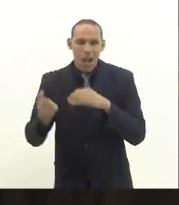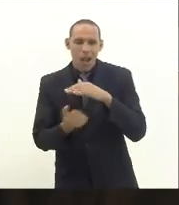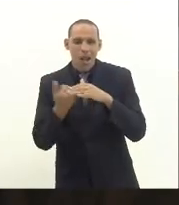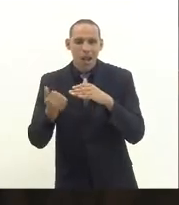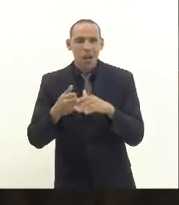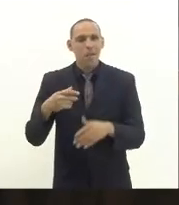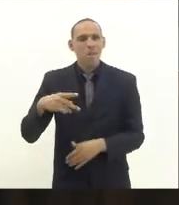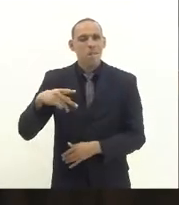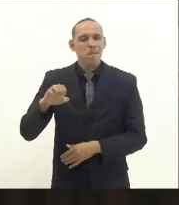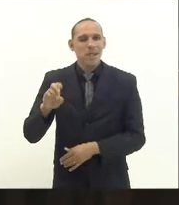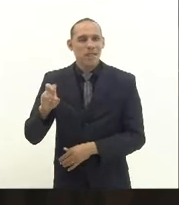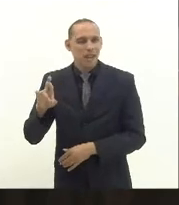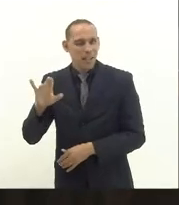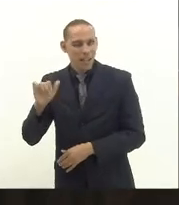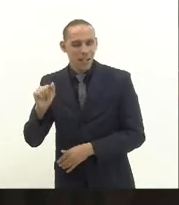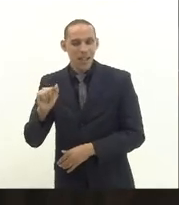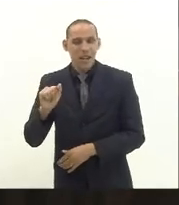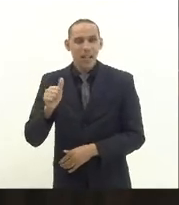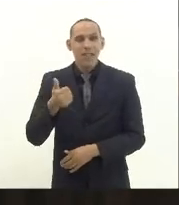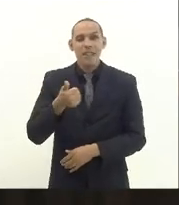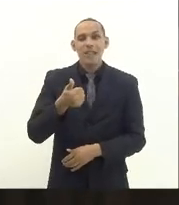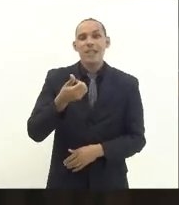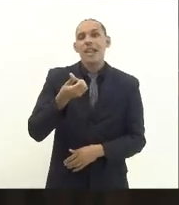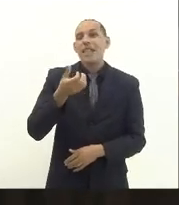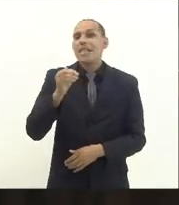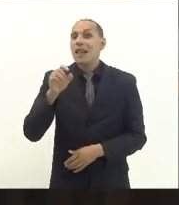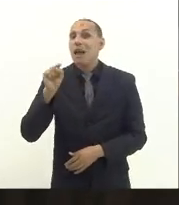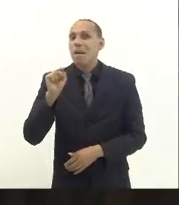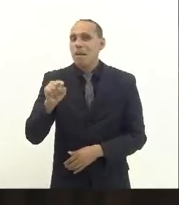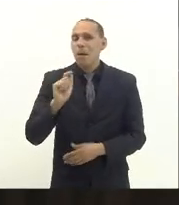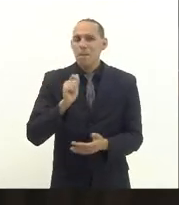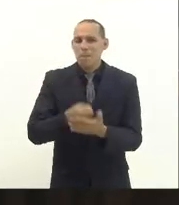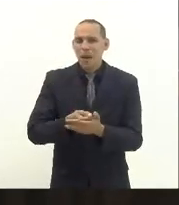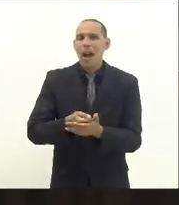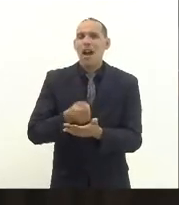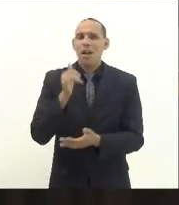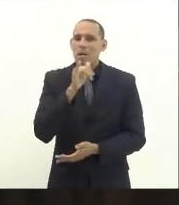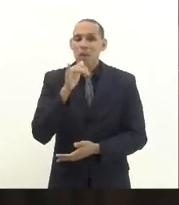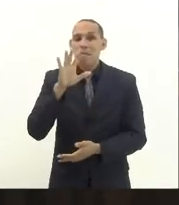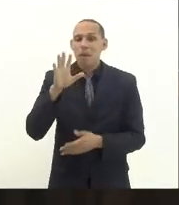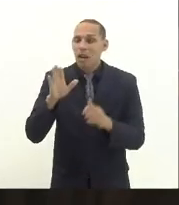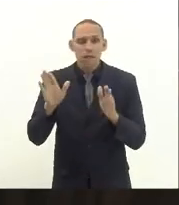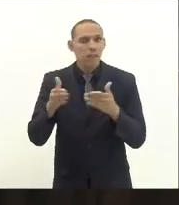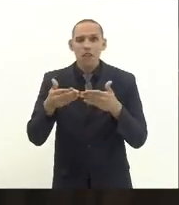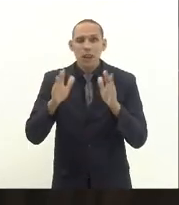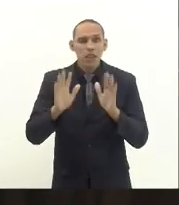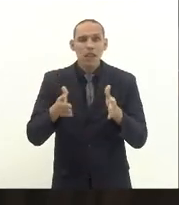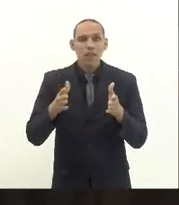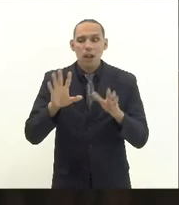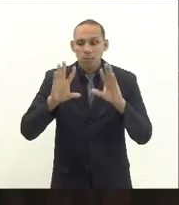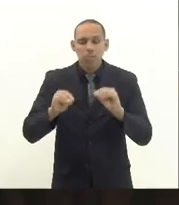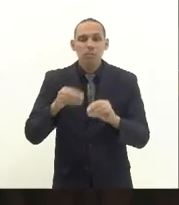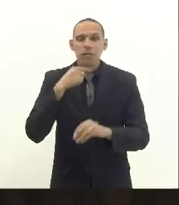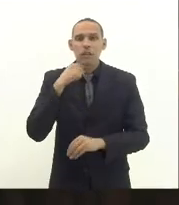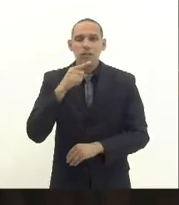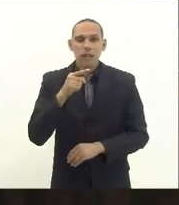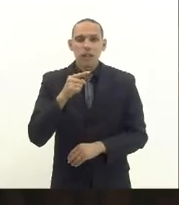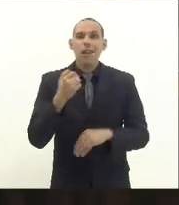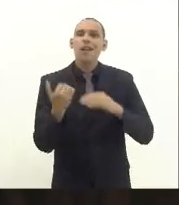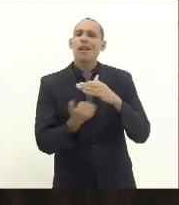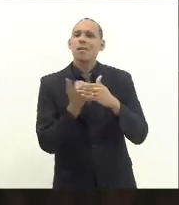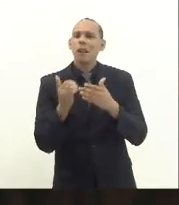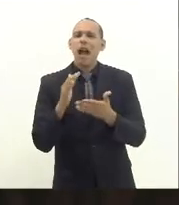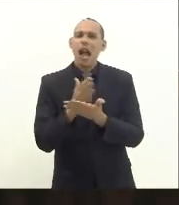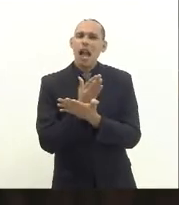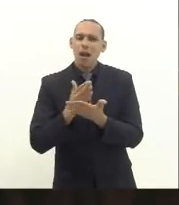demanda contratada apaga a sessenta mil réis por mês de conta de luz já pediu para desligar não consegue desligar a caso de empresas